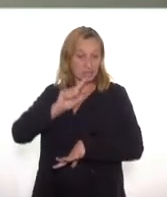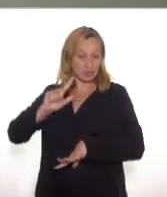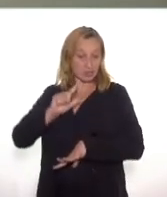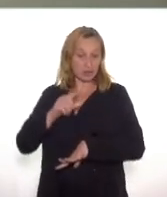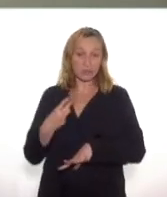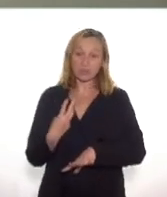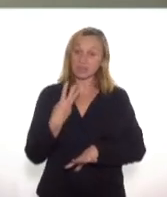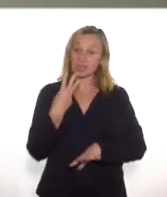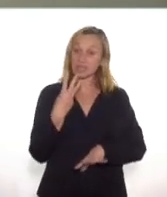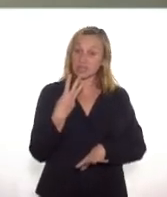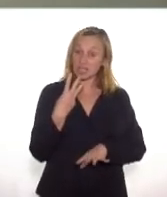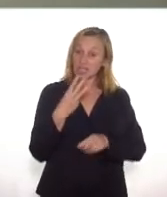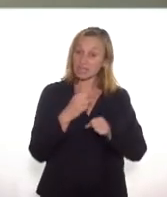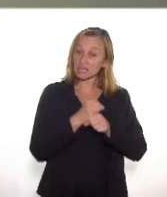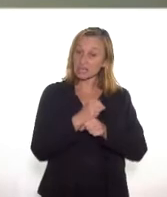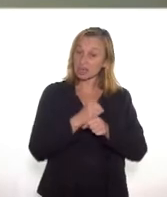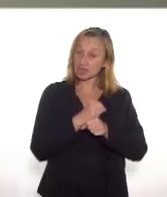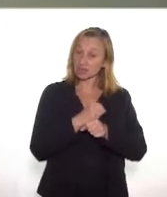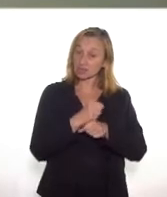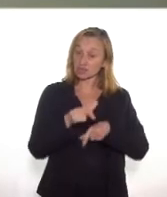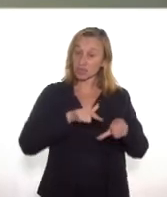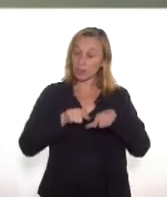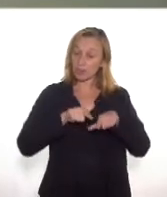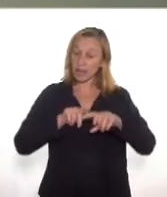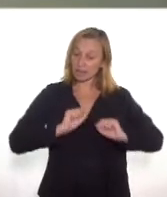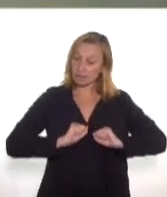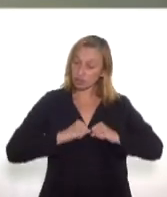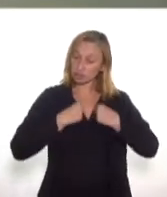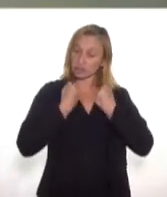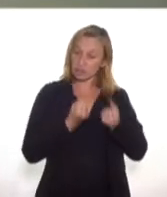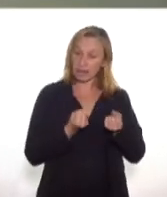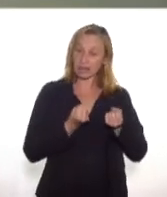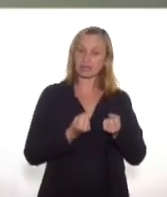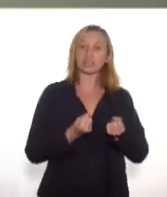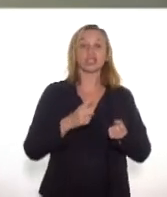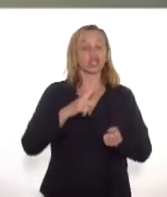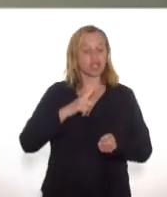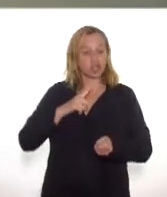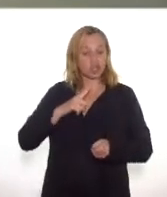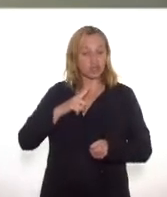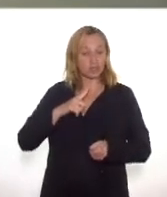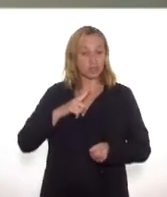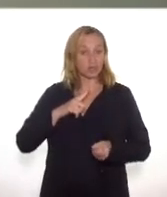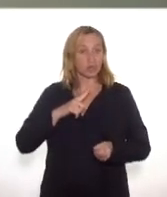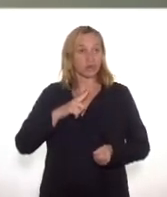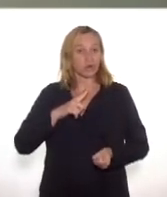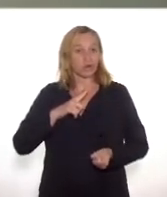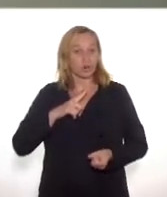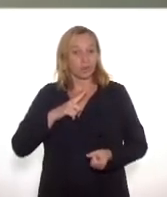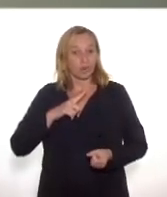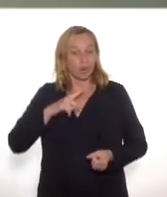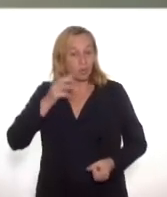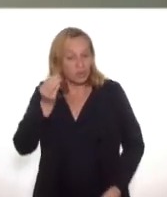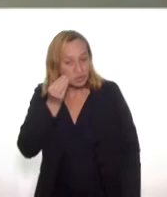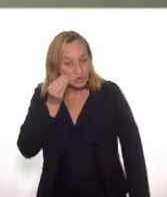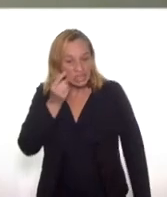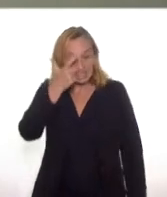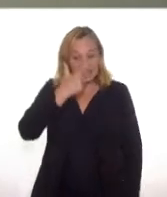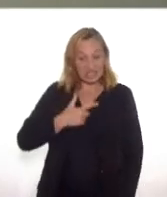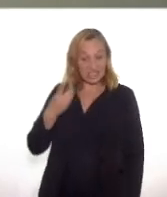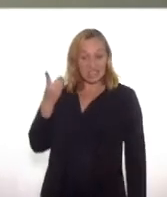3 décadas de trabalho dedicado, tive a oportunidade de ser deputado quando Vossa